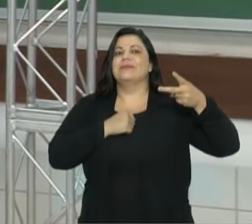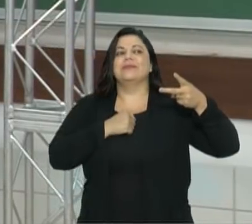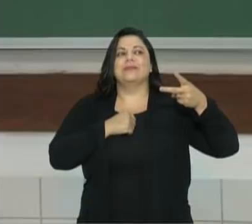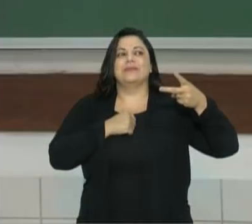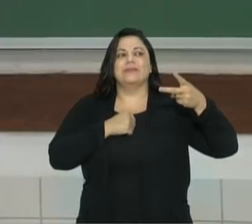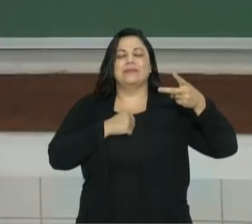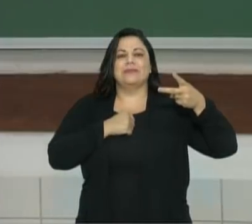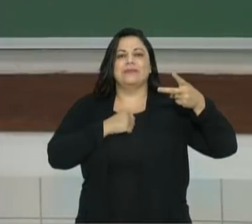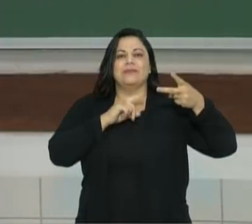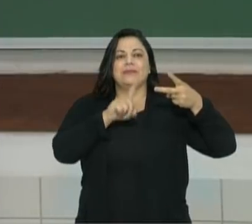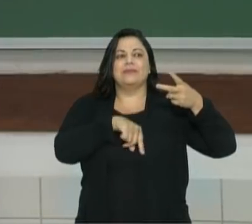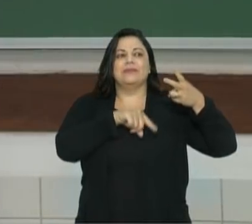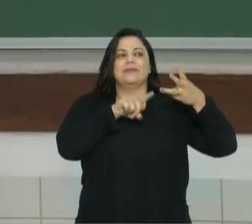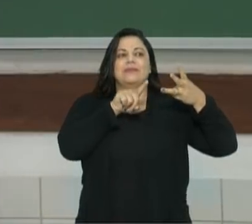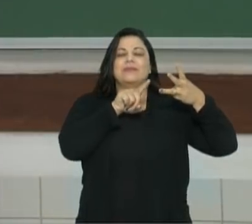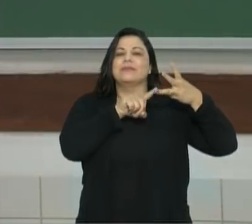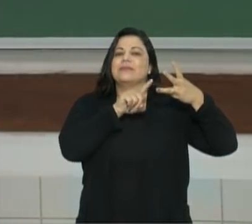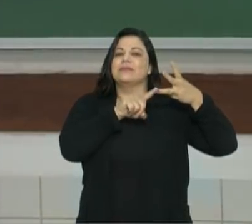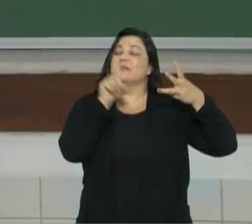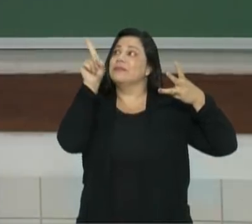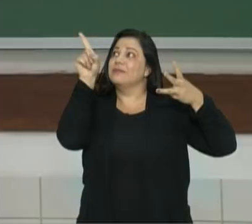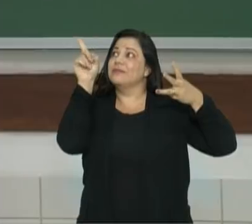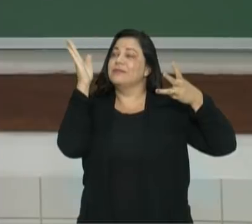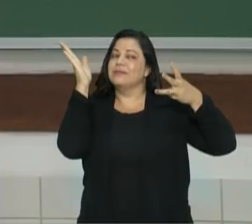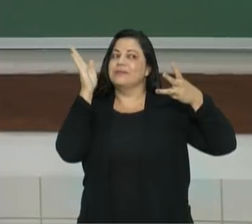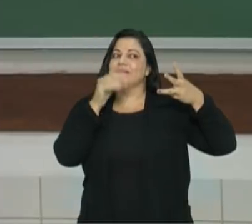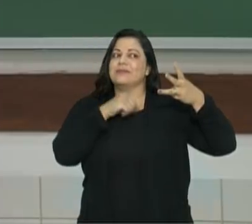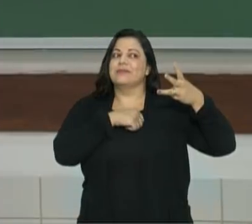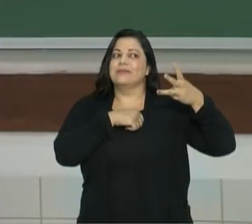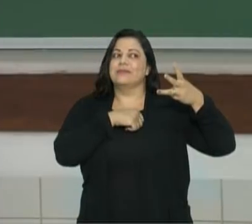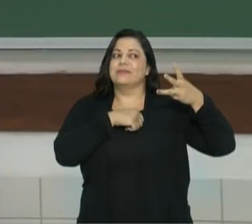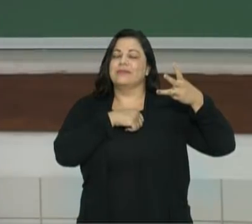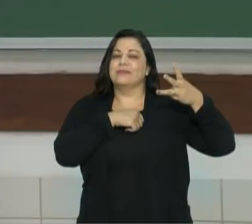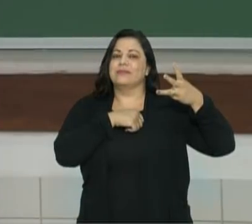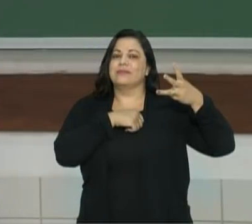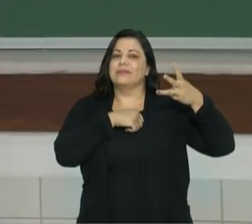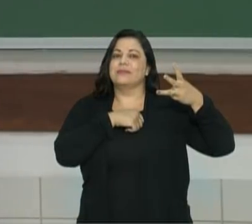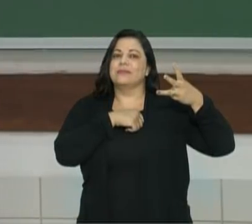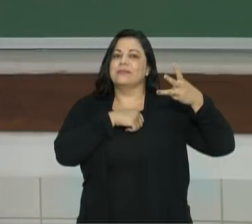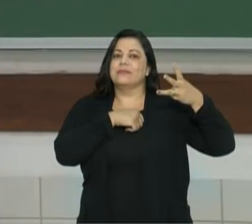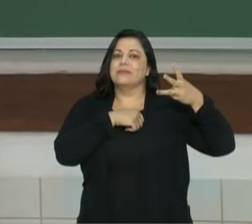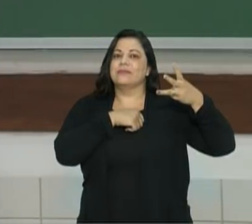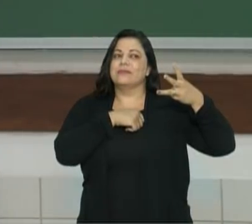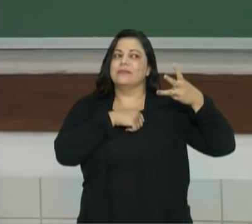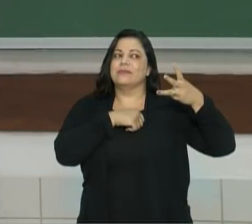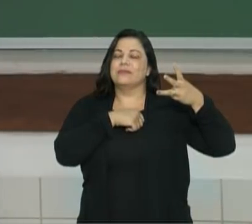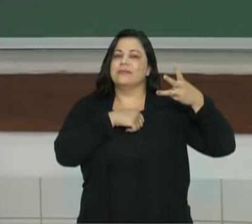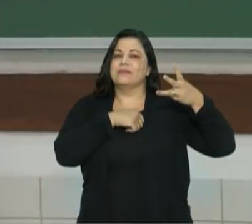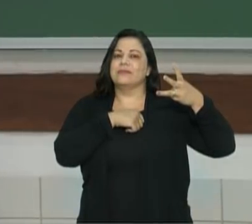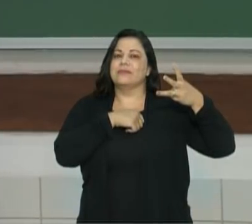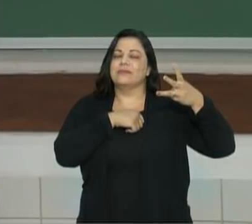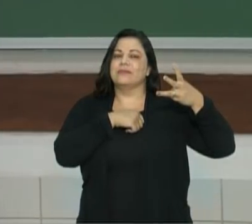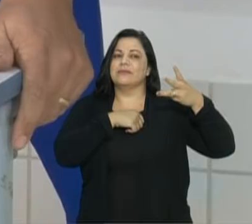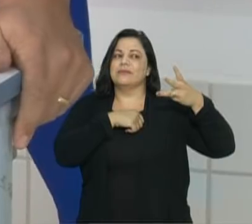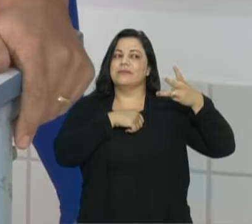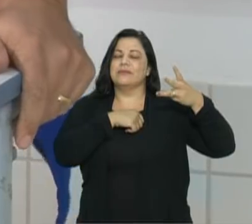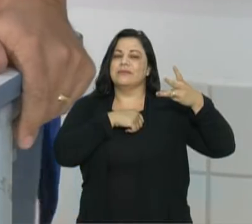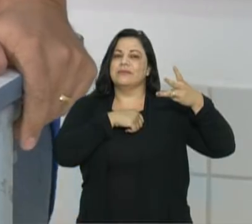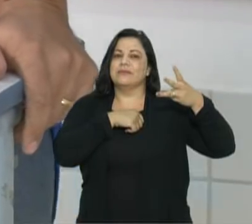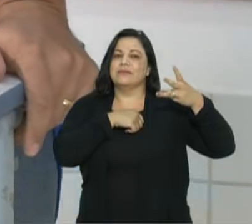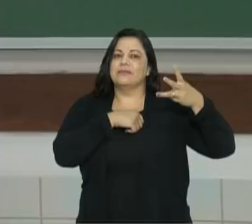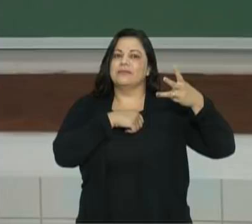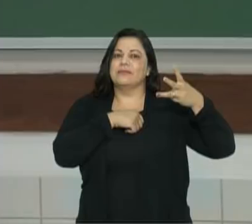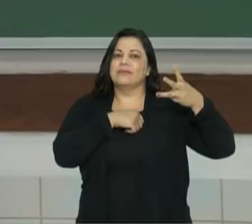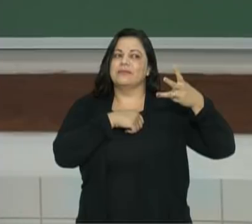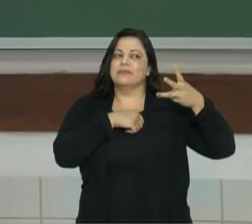Segunda situação. e a terceira situação.